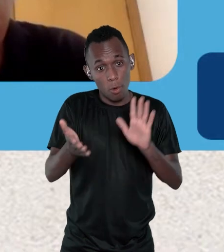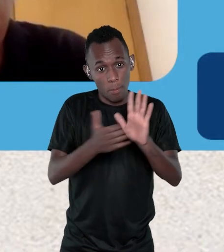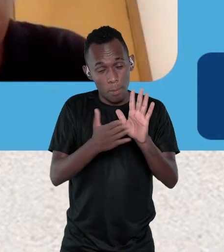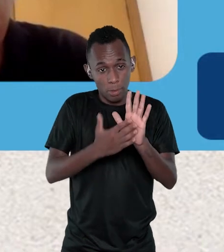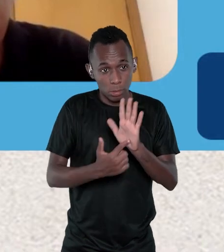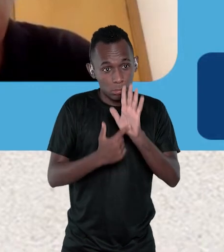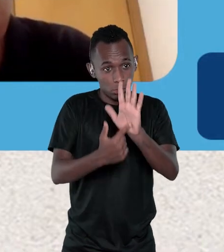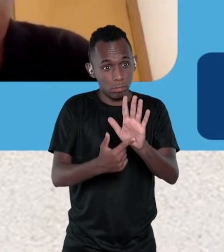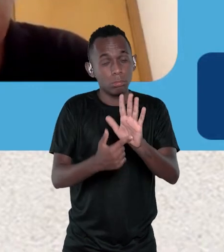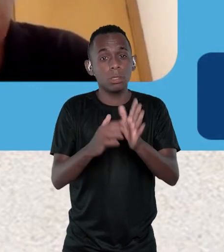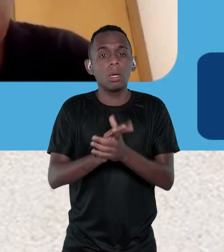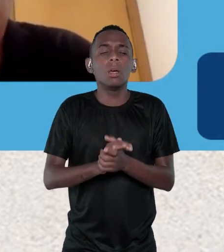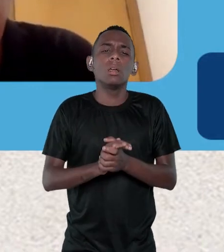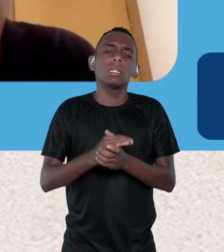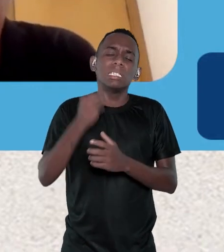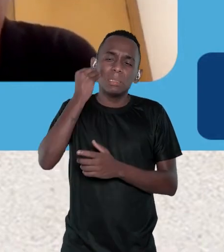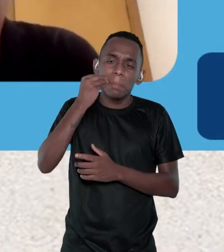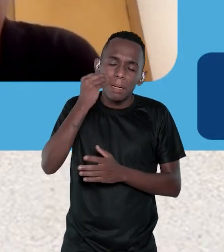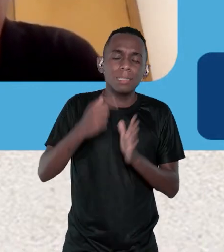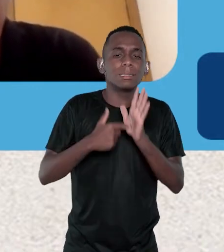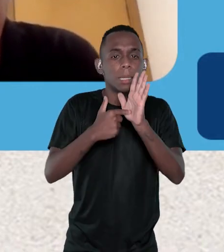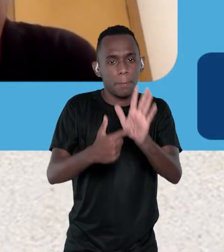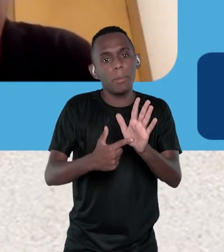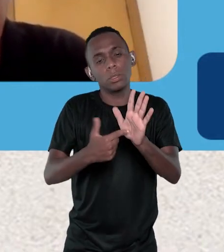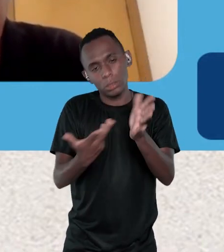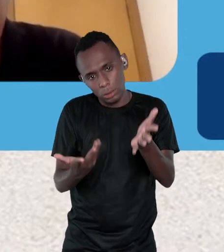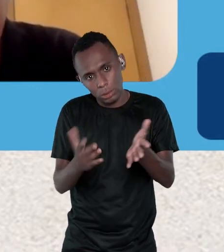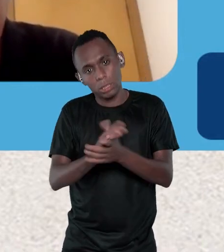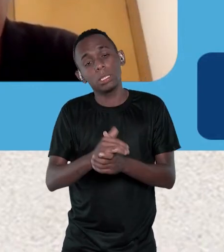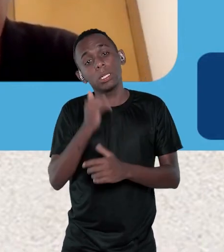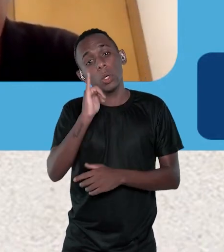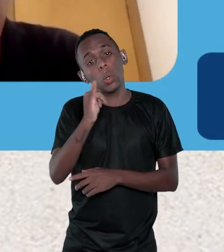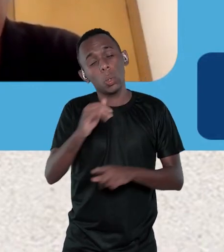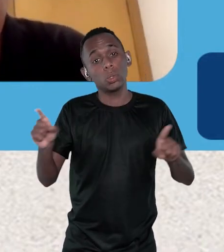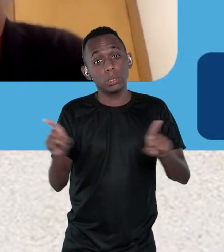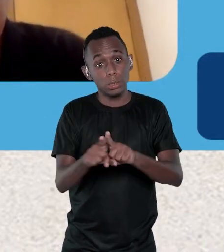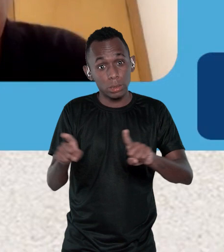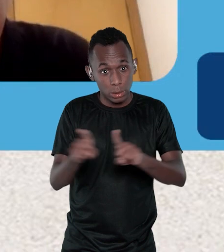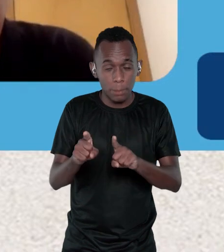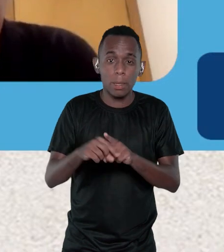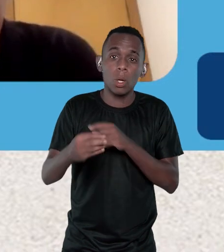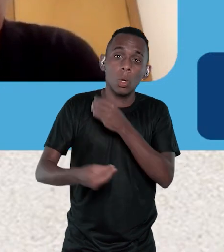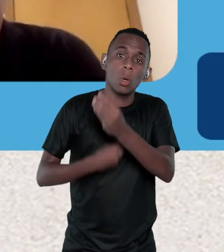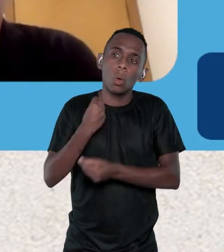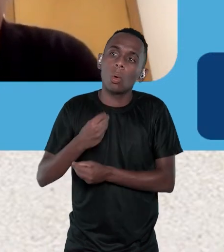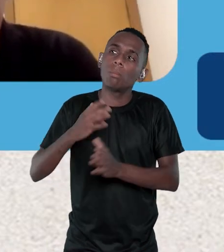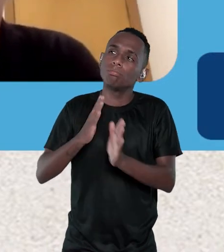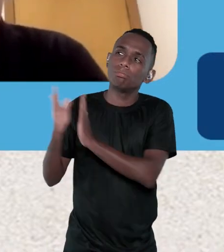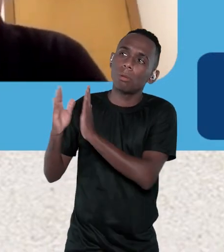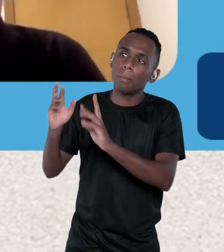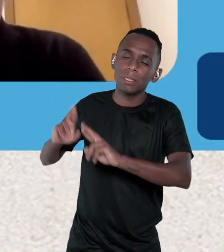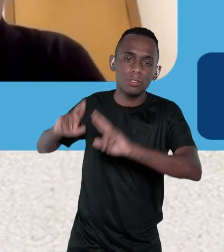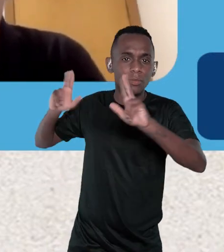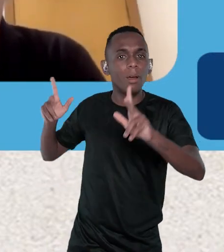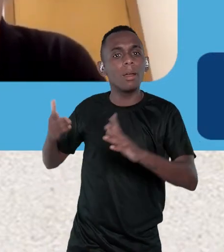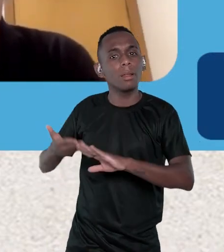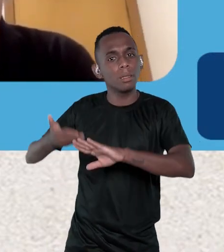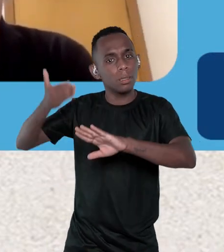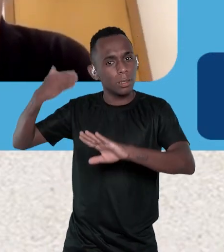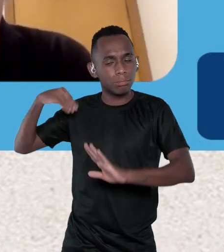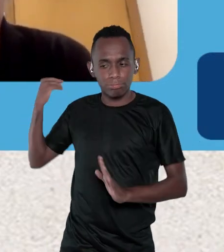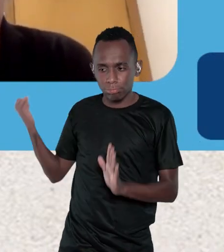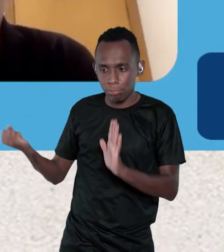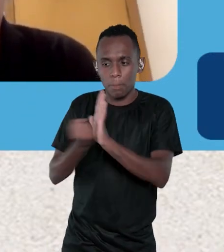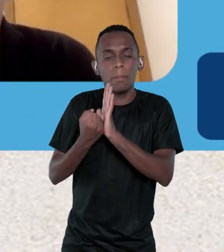esse livro novo aí que você está propondo lançar, que traz um pouco da sua trajetória, e é isso que você falou, né? Que